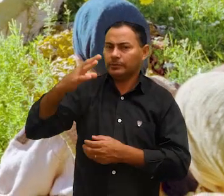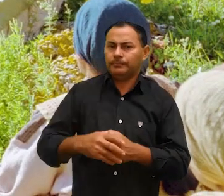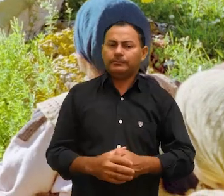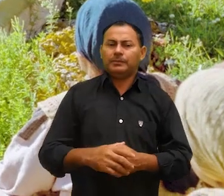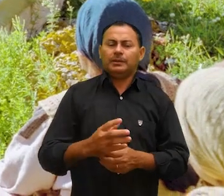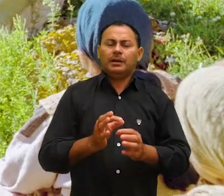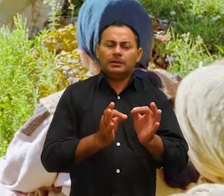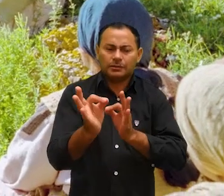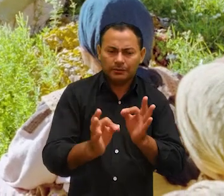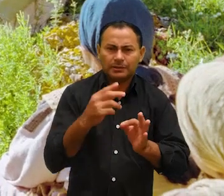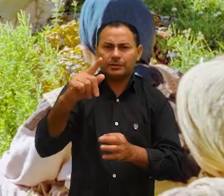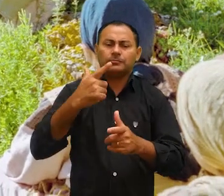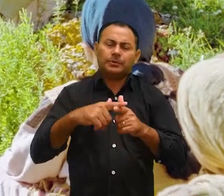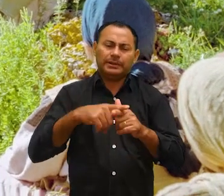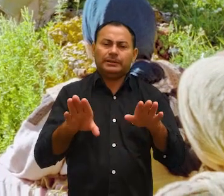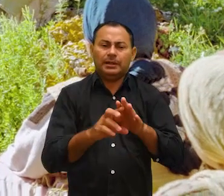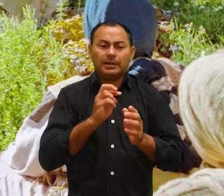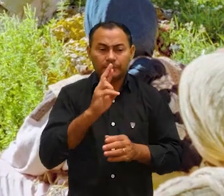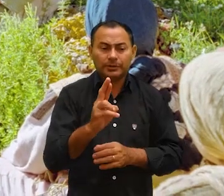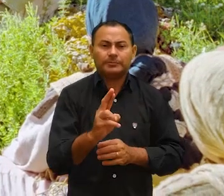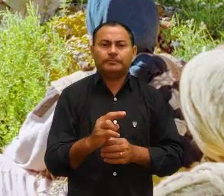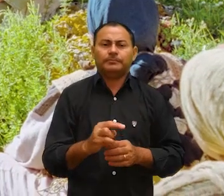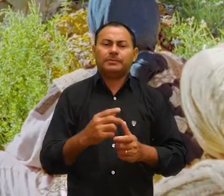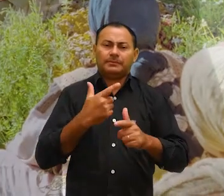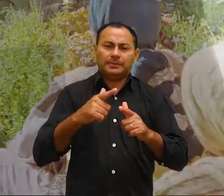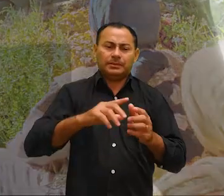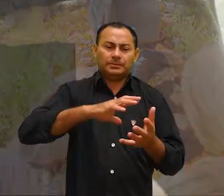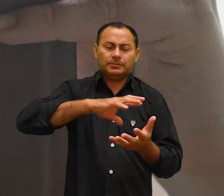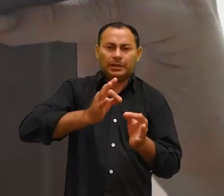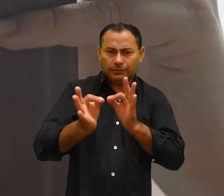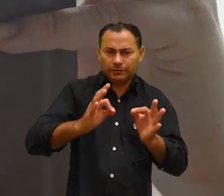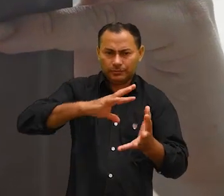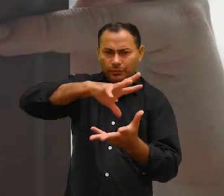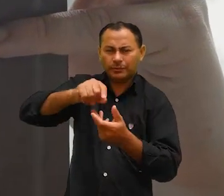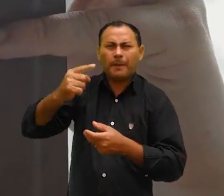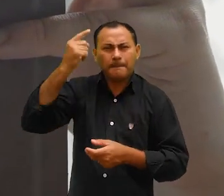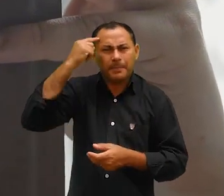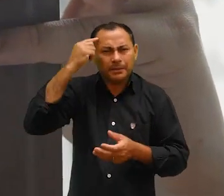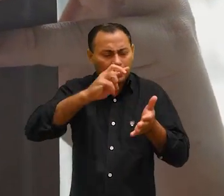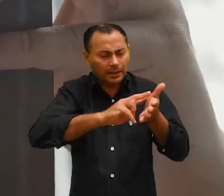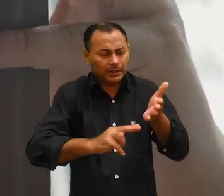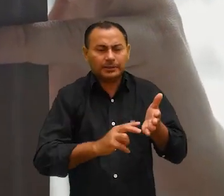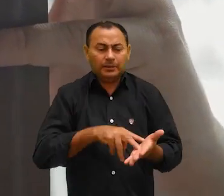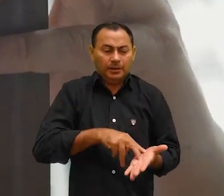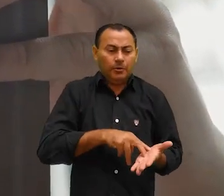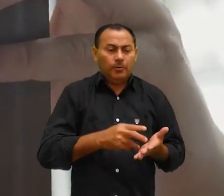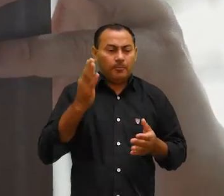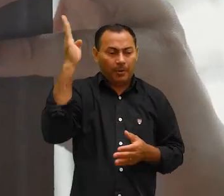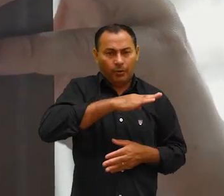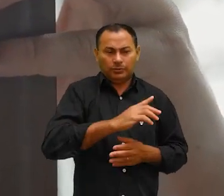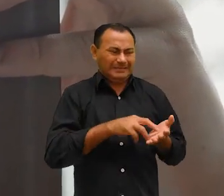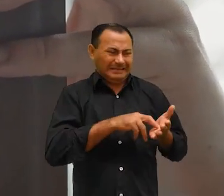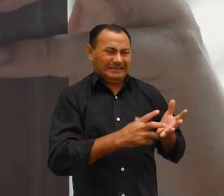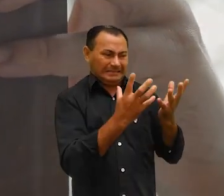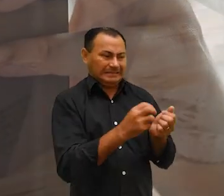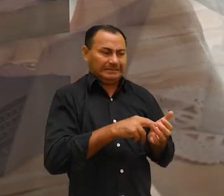parte da sua solução e da sua resposta para os problemas deste mundo. Pense nisso quando você ler Não resistam ao